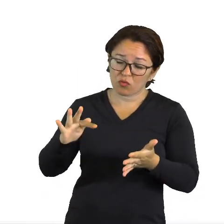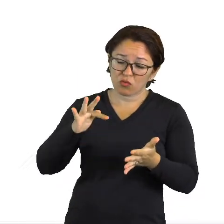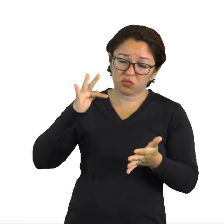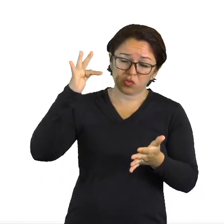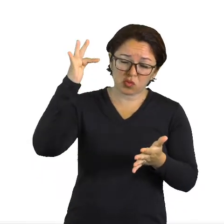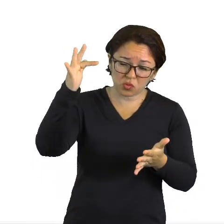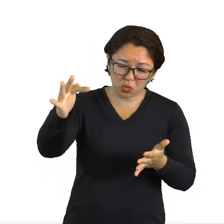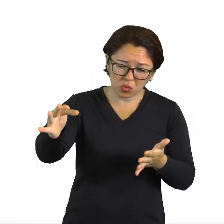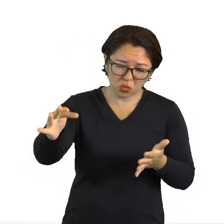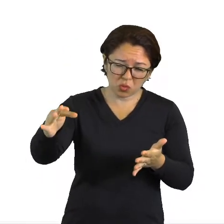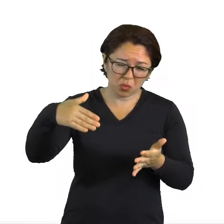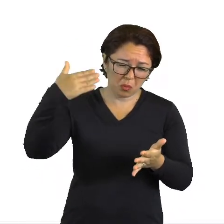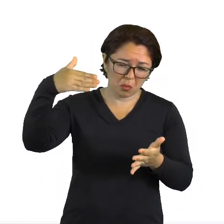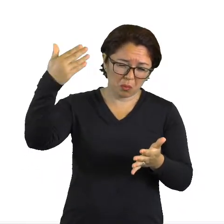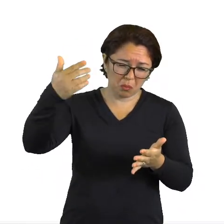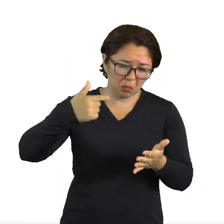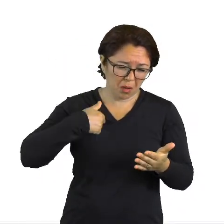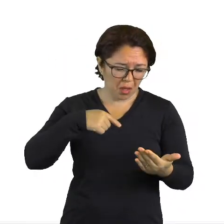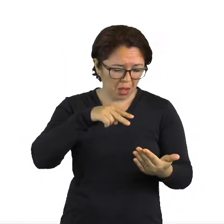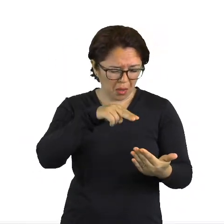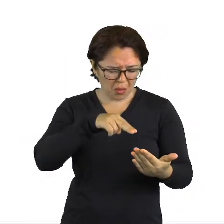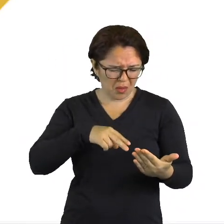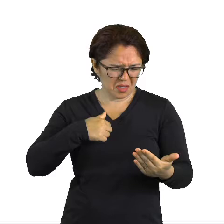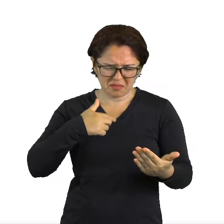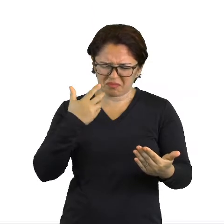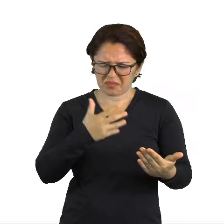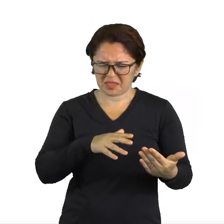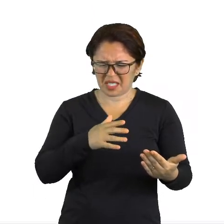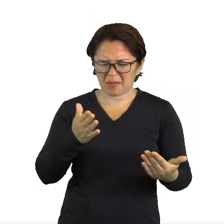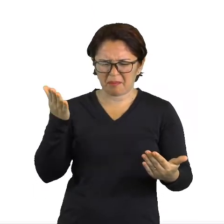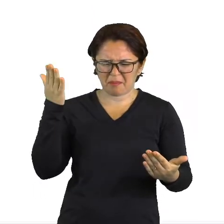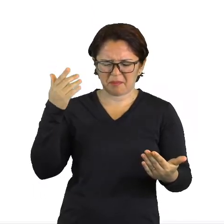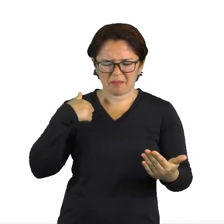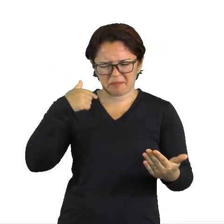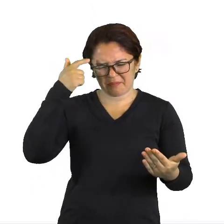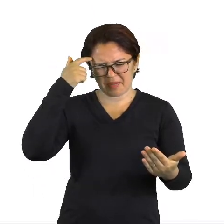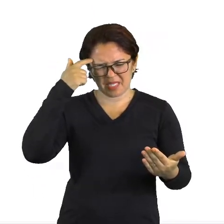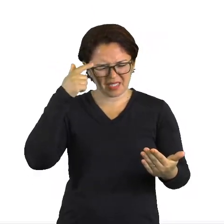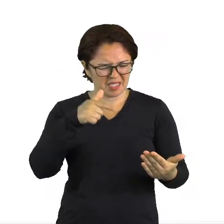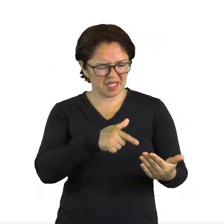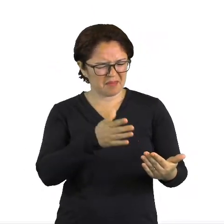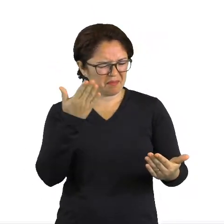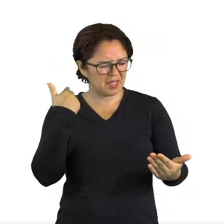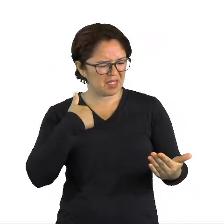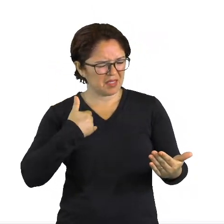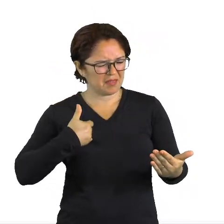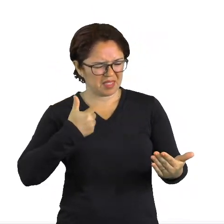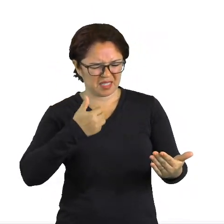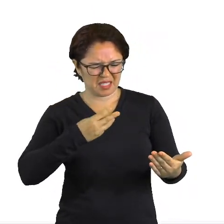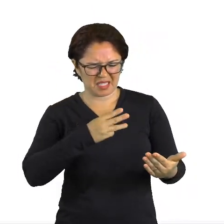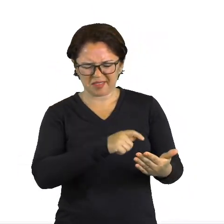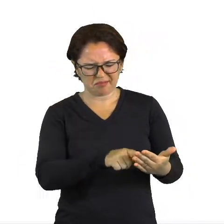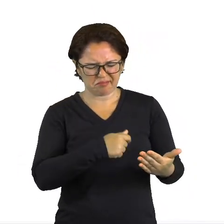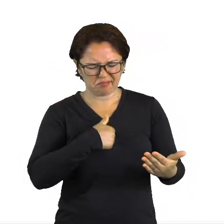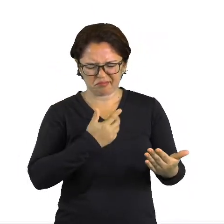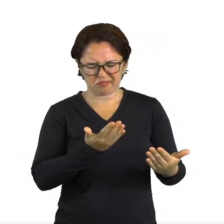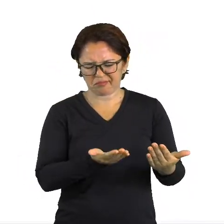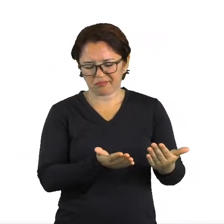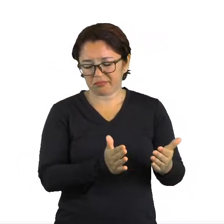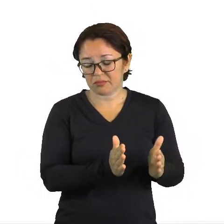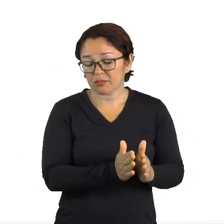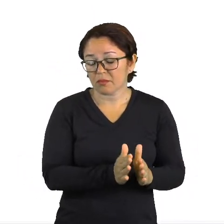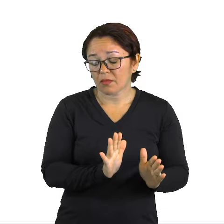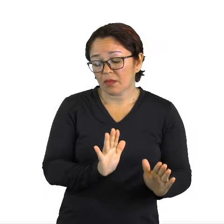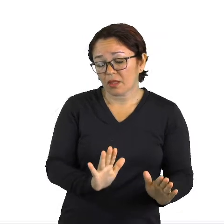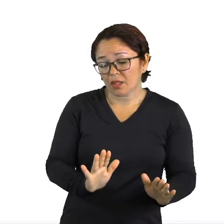pelos pensamentos de uma garota de 13 anos. Bom, não faz nada mal. Tenho